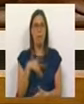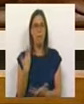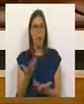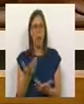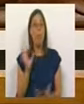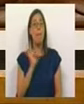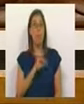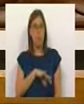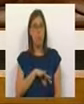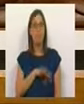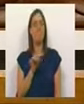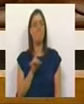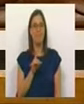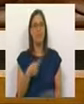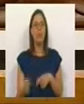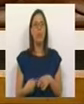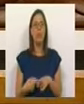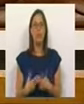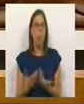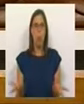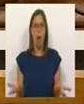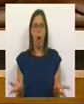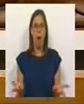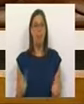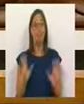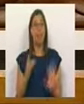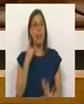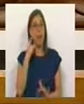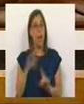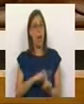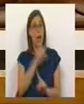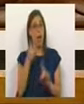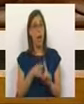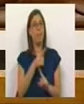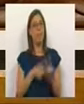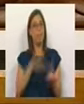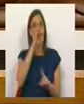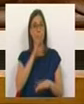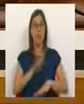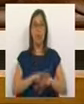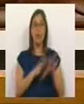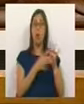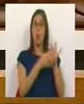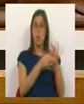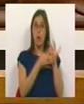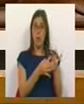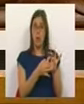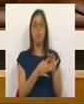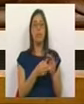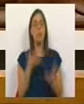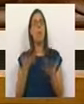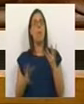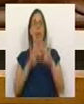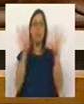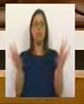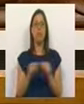e profissionais cada vez mais desmotivados. Passado um ano e meio do governo das Esquerdas Unidas, o balanço